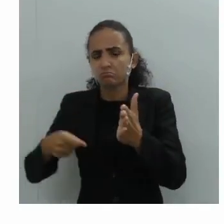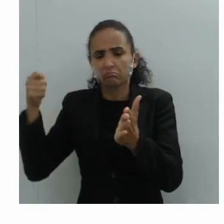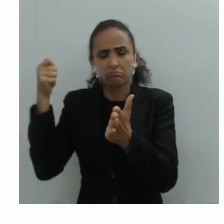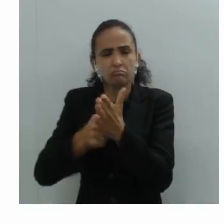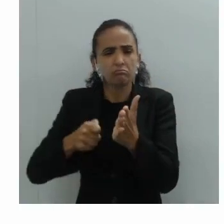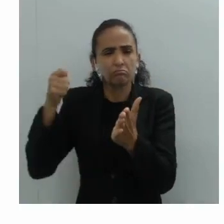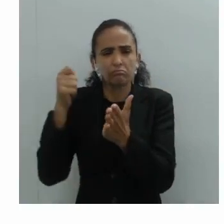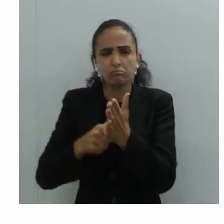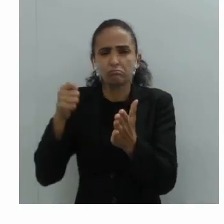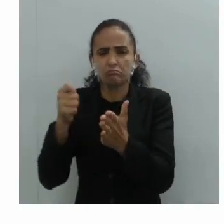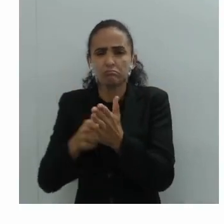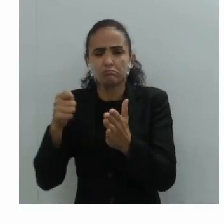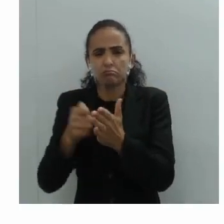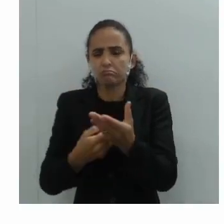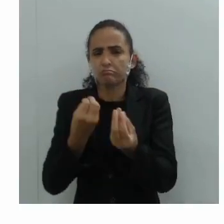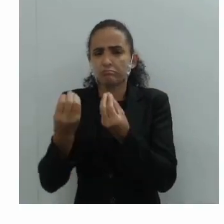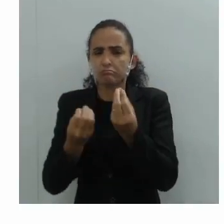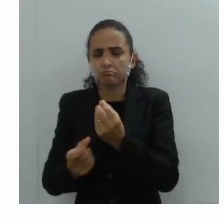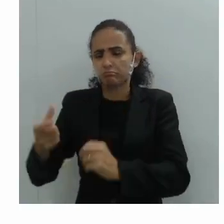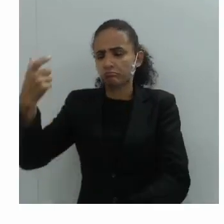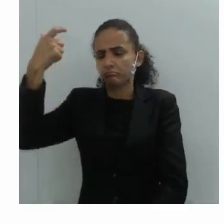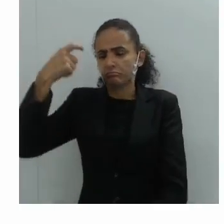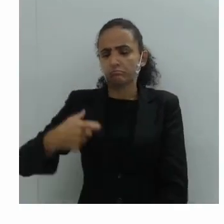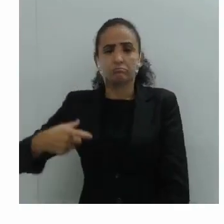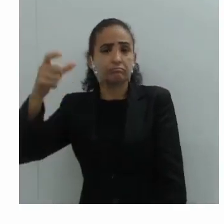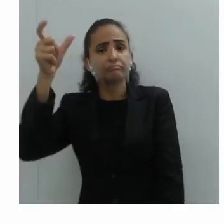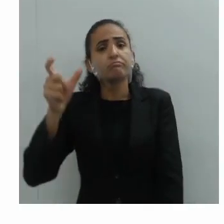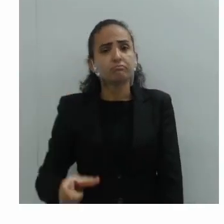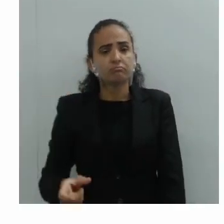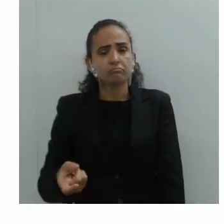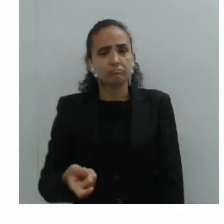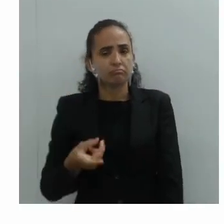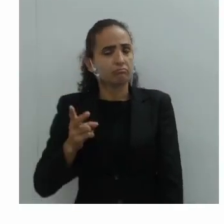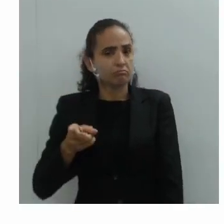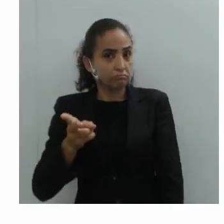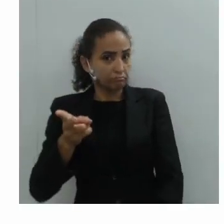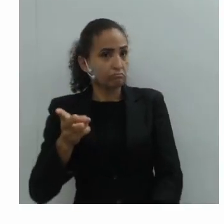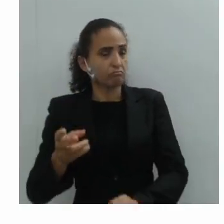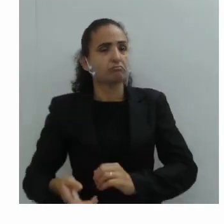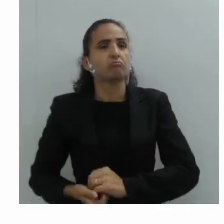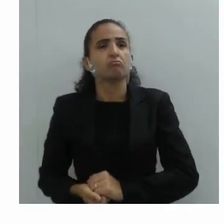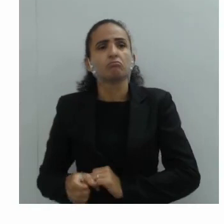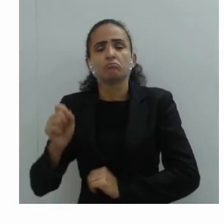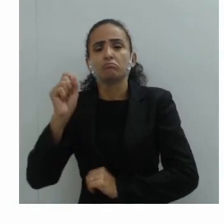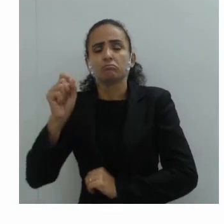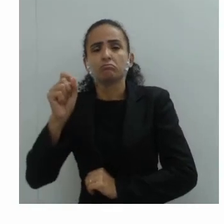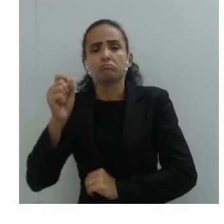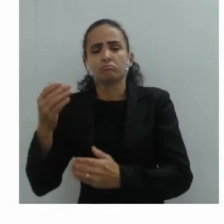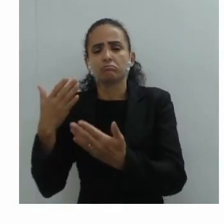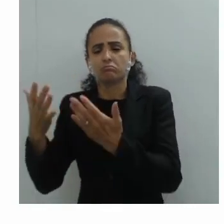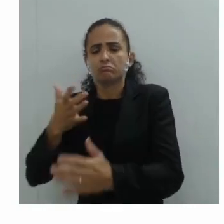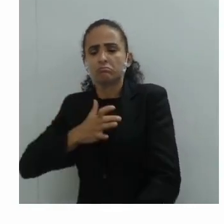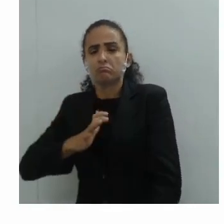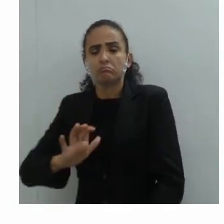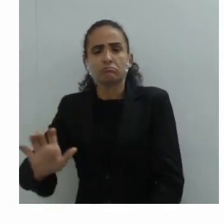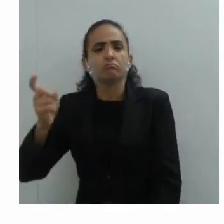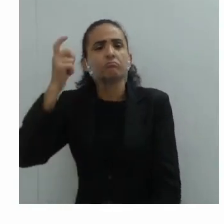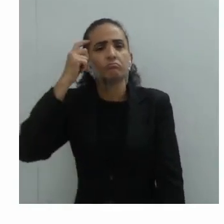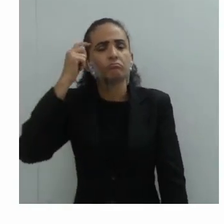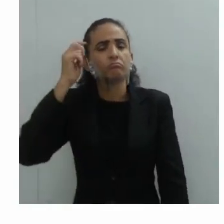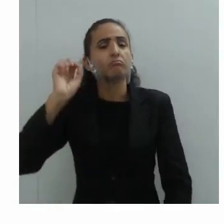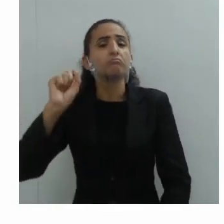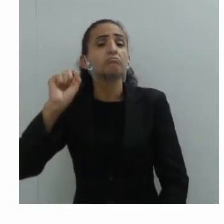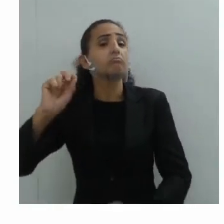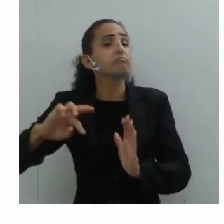liberdade, com a integridade do cidadão. Vamos adiante. O que é o discurso de ódio? Vamos refletir. O que é